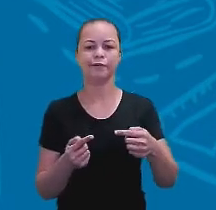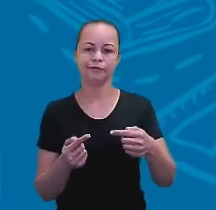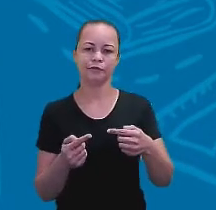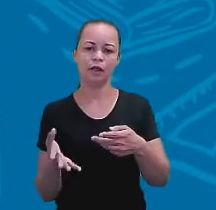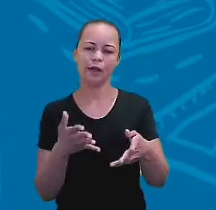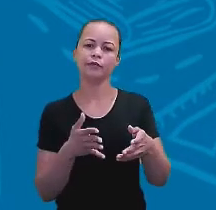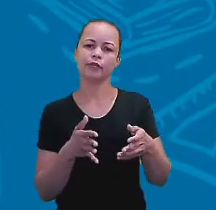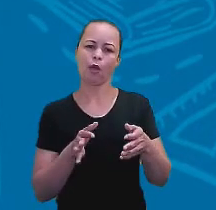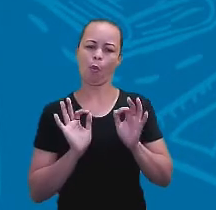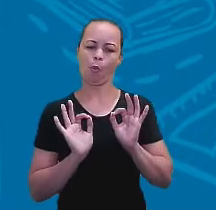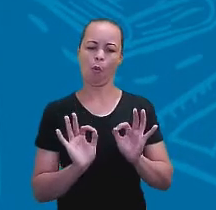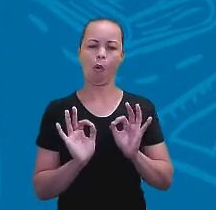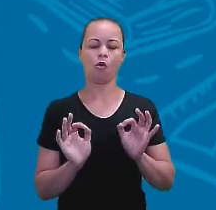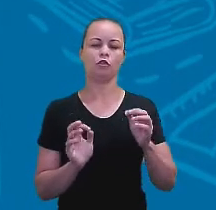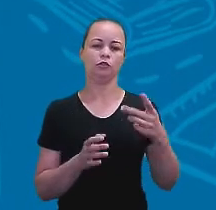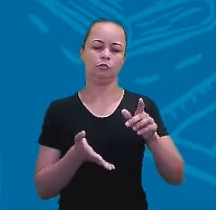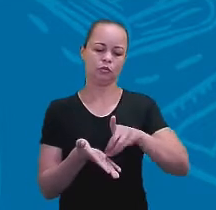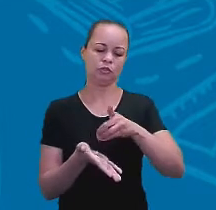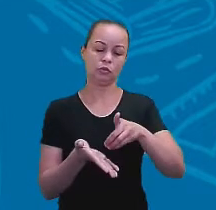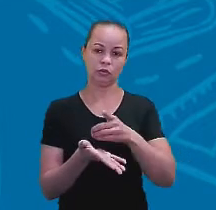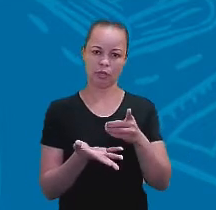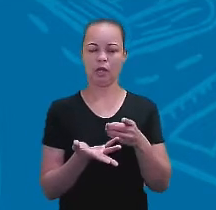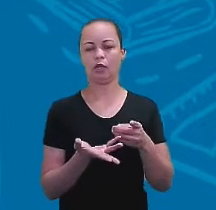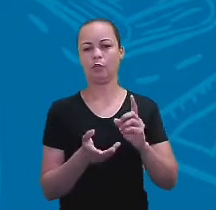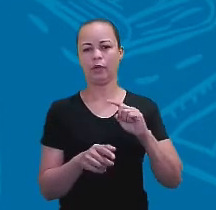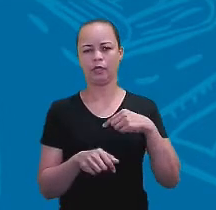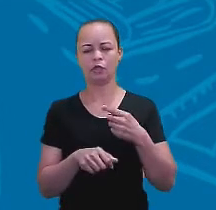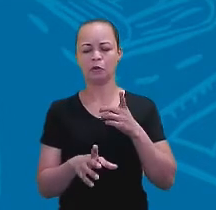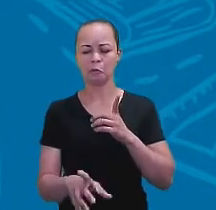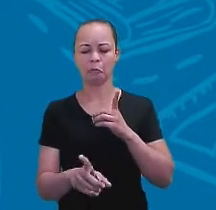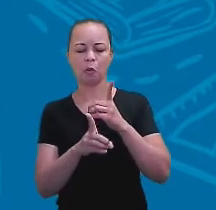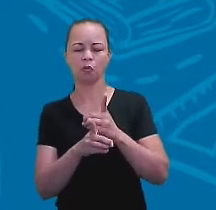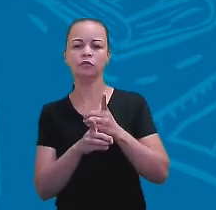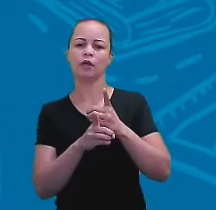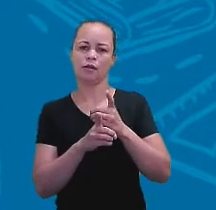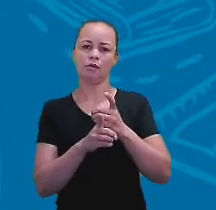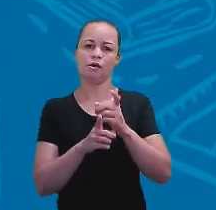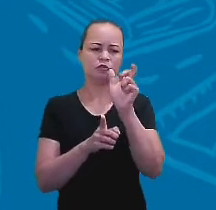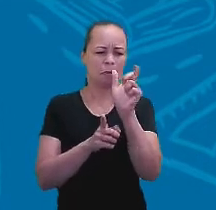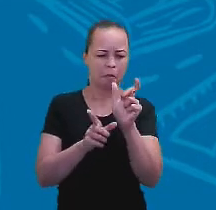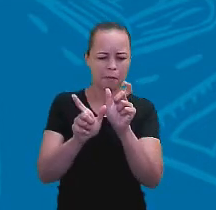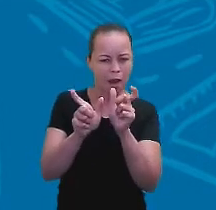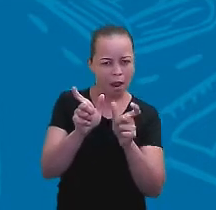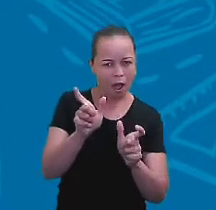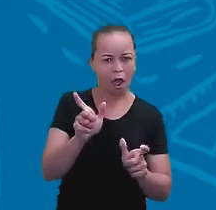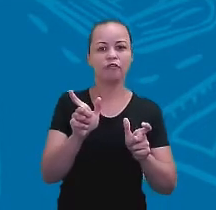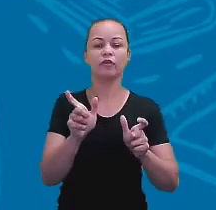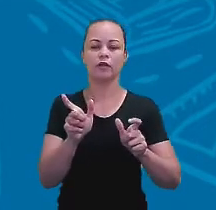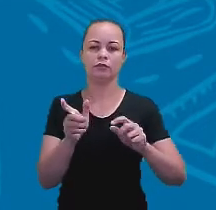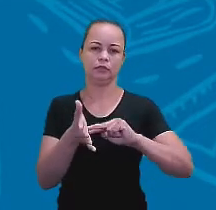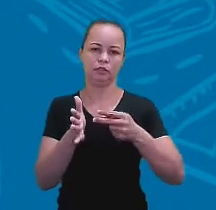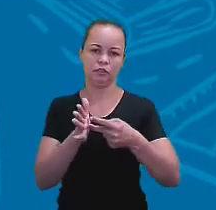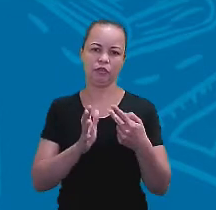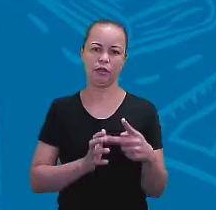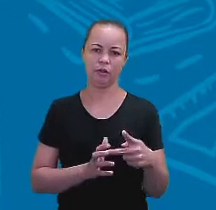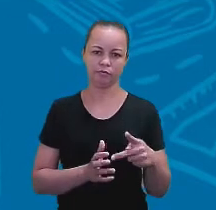é um ótimo dicionário aí para que a gente possa encontrar os verbetes e seus significados.